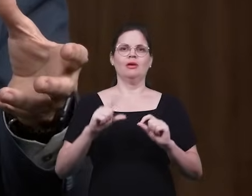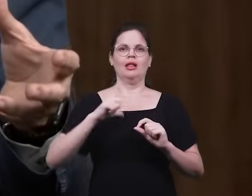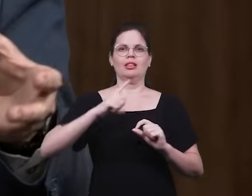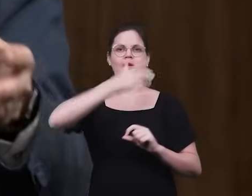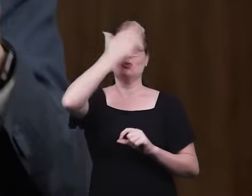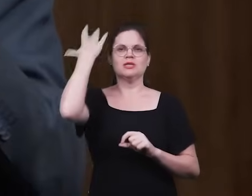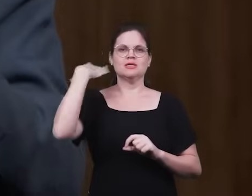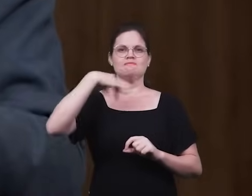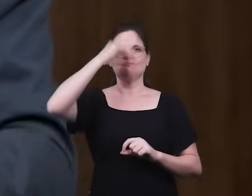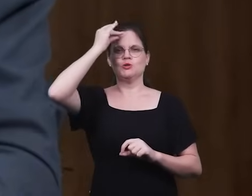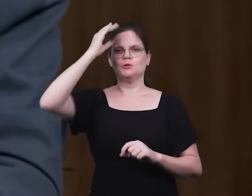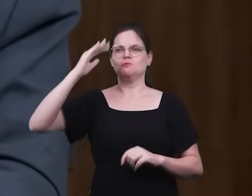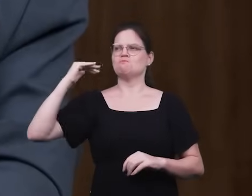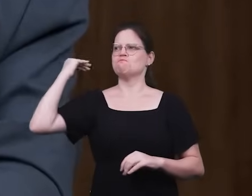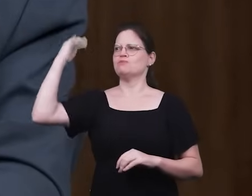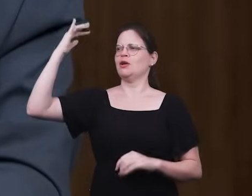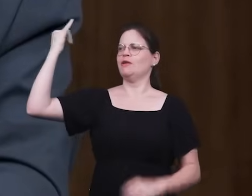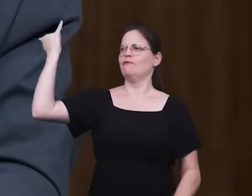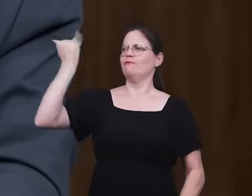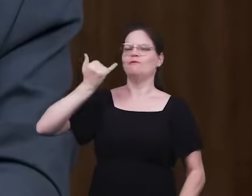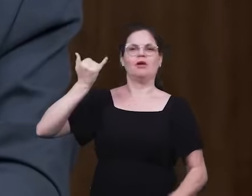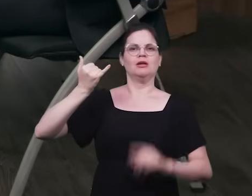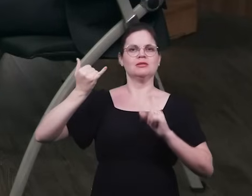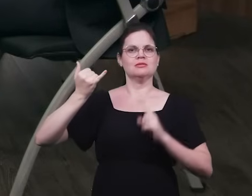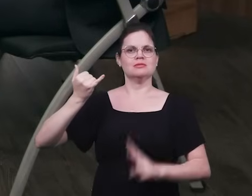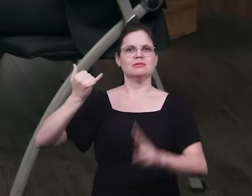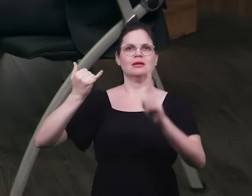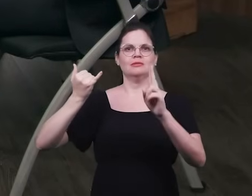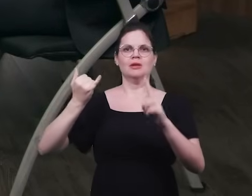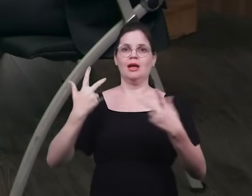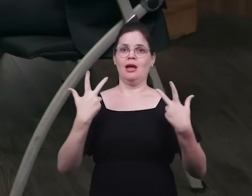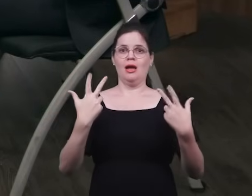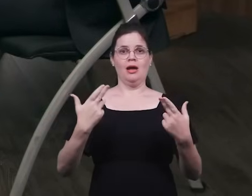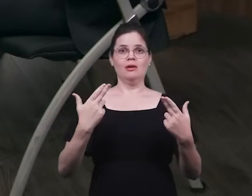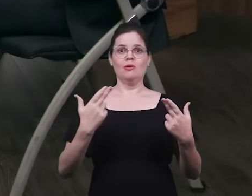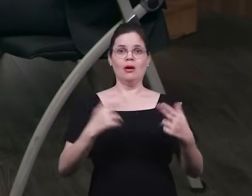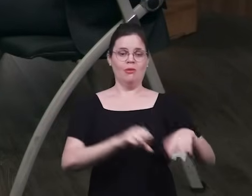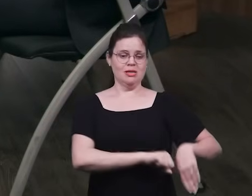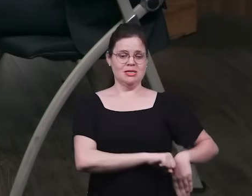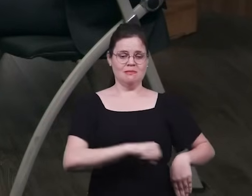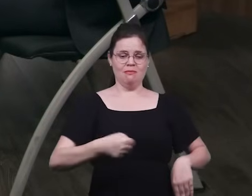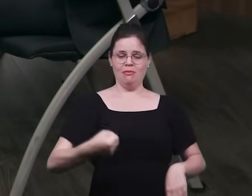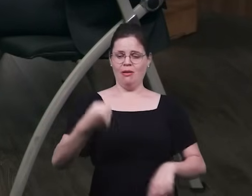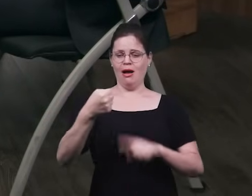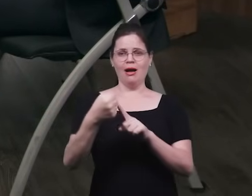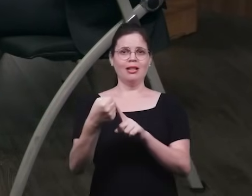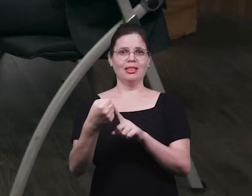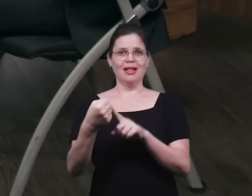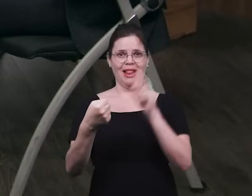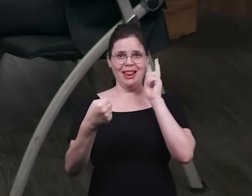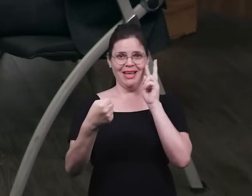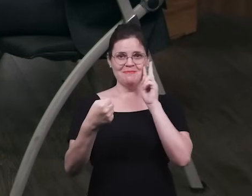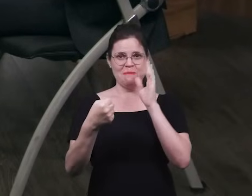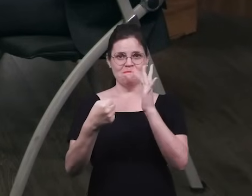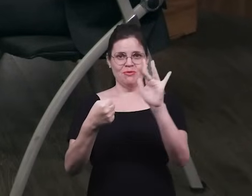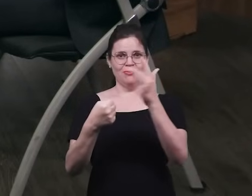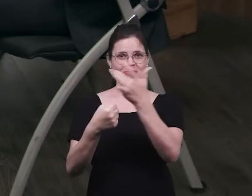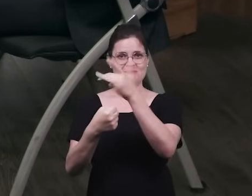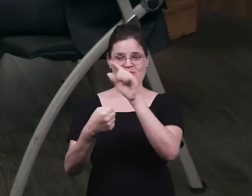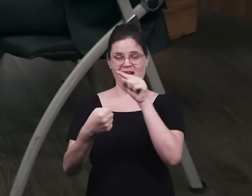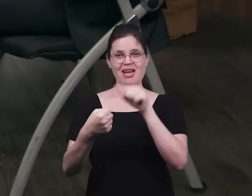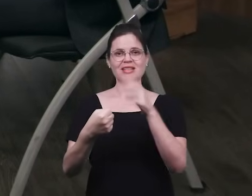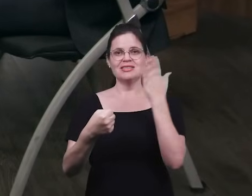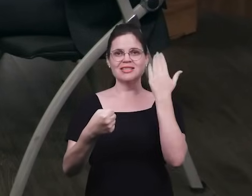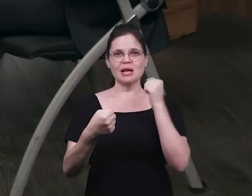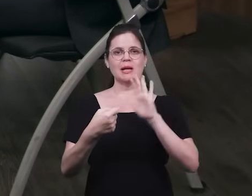supremacia da Voz do Espírito Santo a espada da espada do Senhor que vem e divide aquilo que deve ser feito aquilo que não